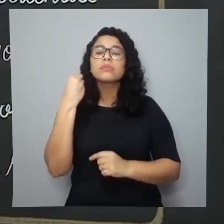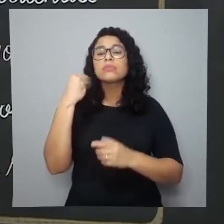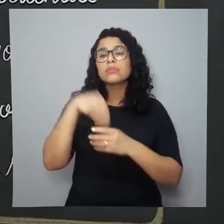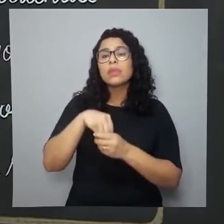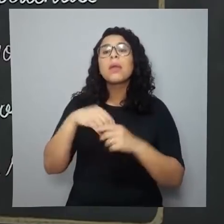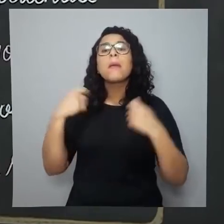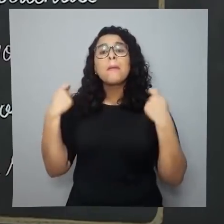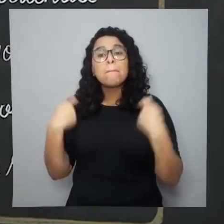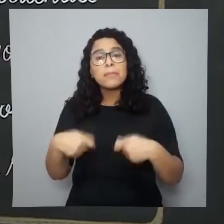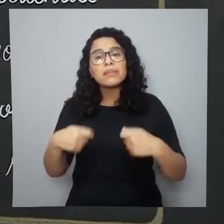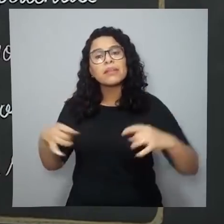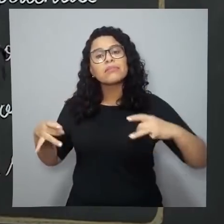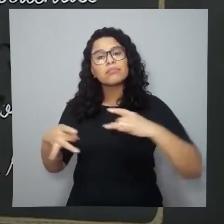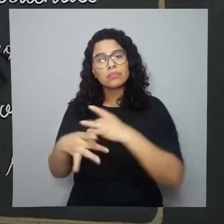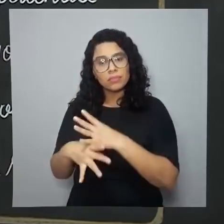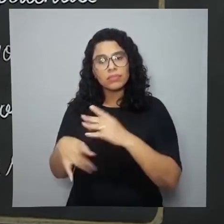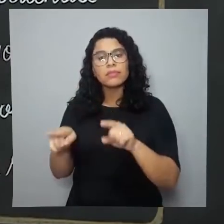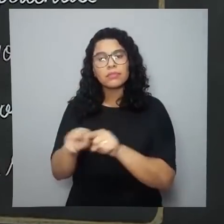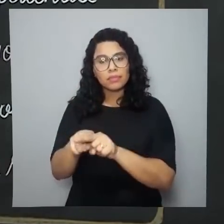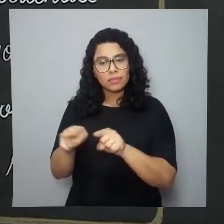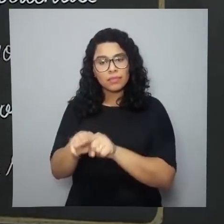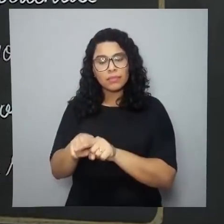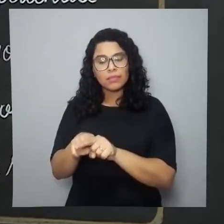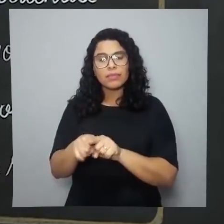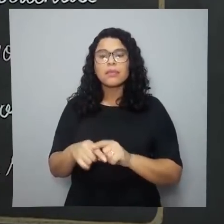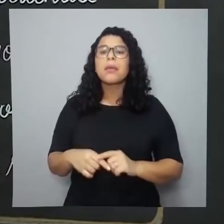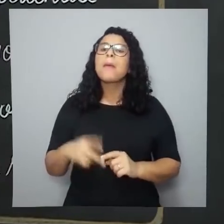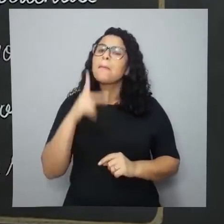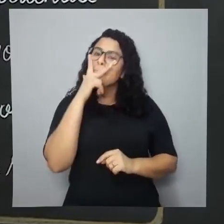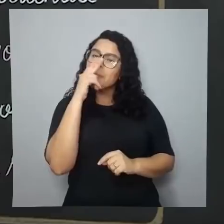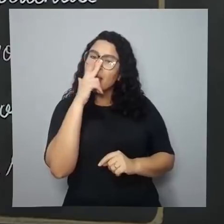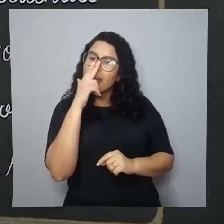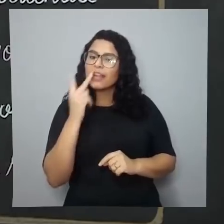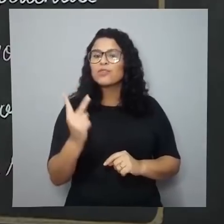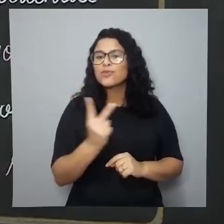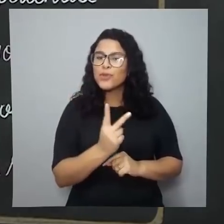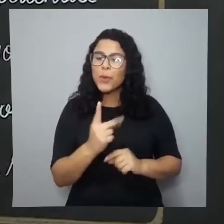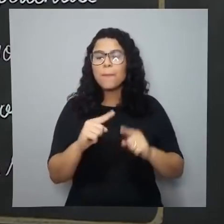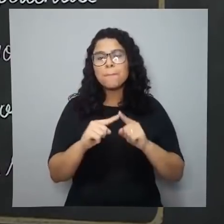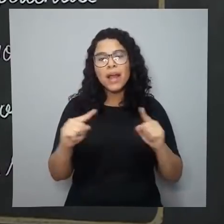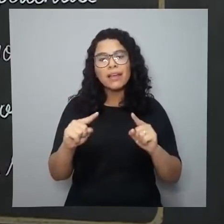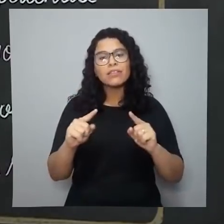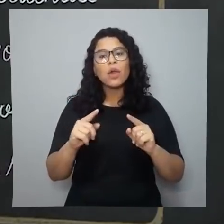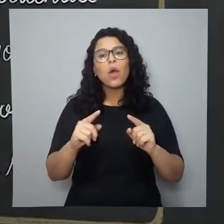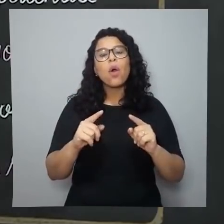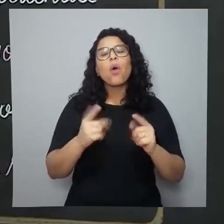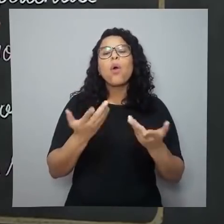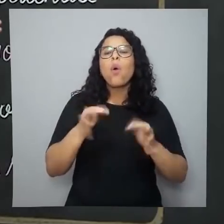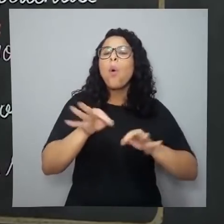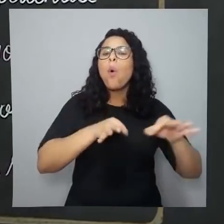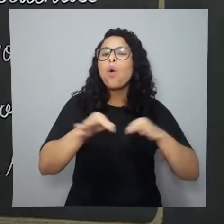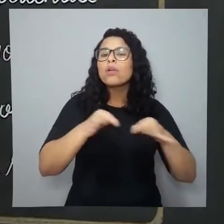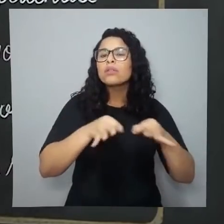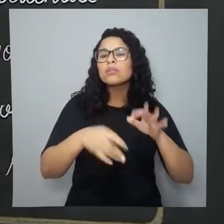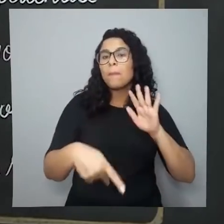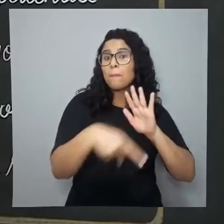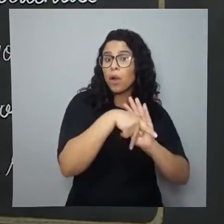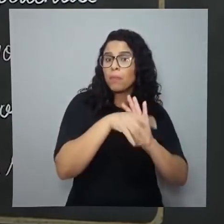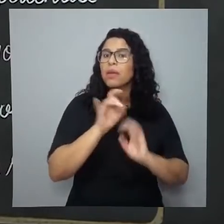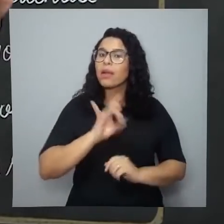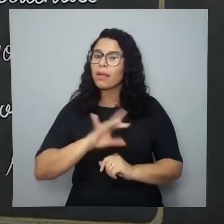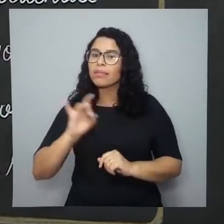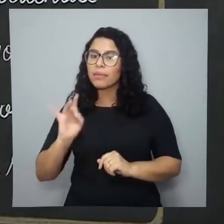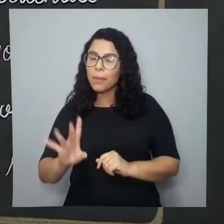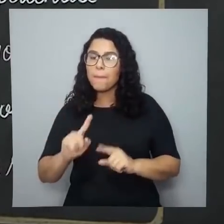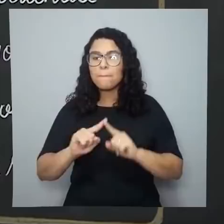é preciso encerrar, ok? Embora muito semelhantes, eles têm estruturas, organizações textuais muito próprias, mas a gente